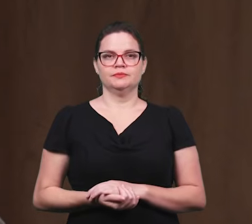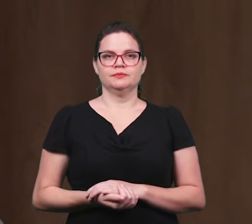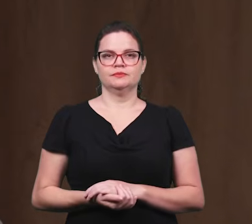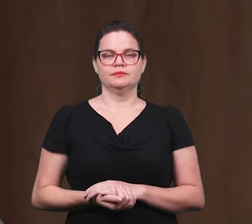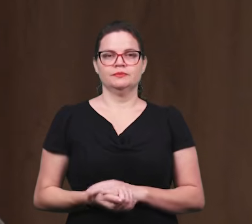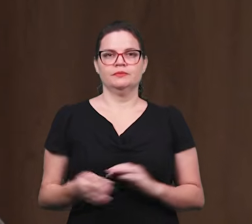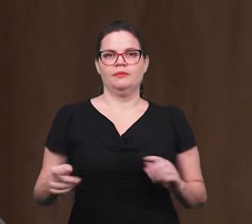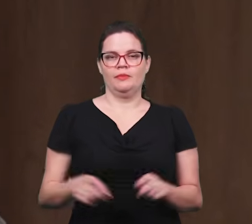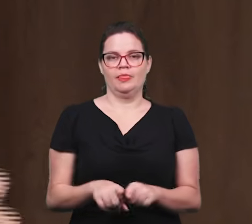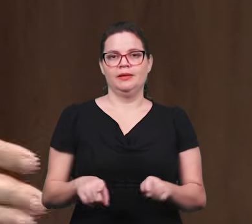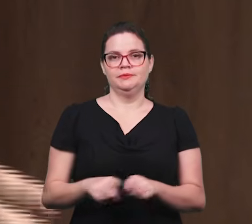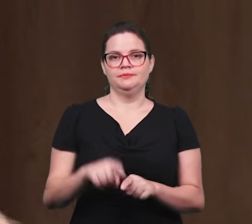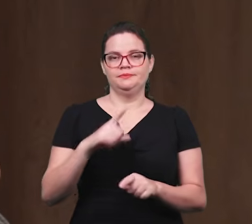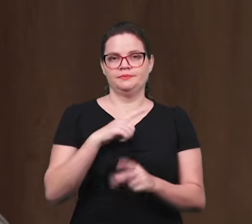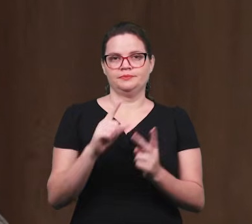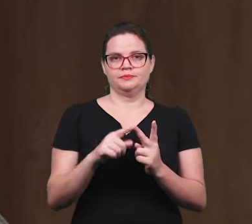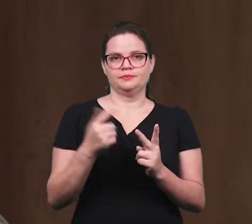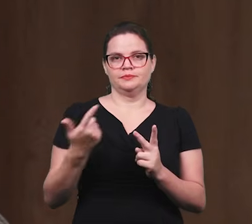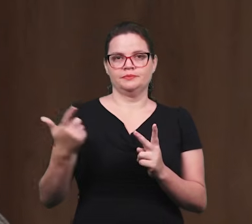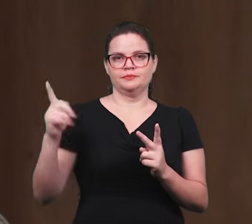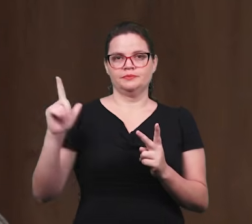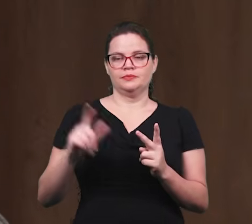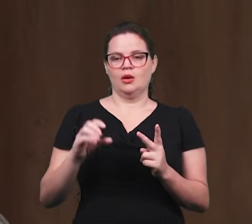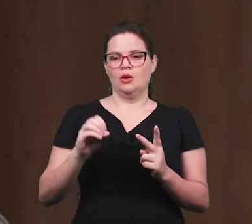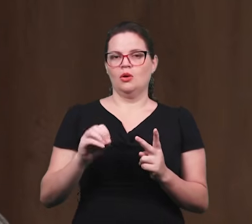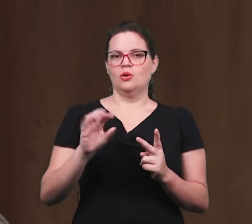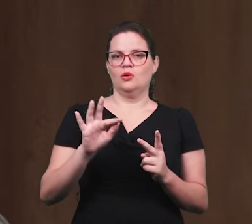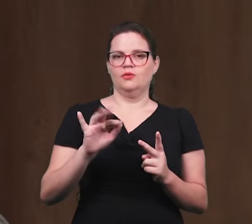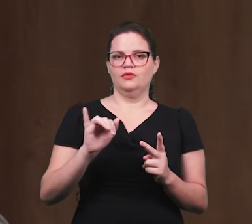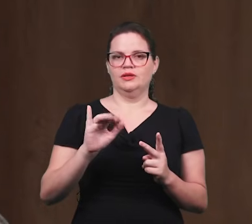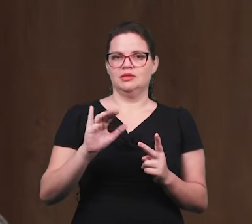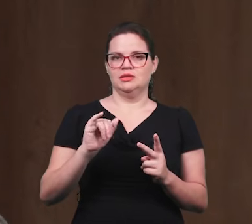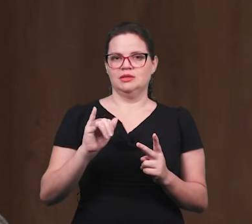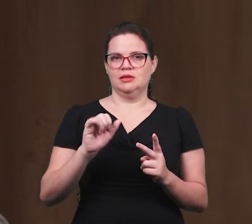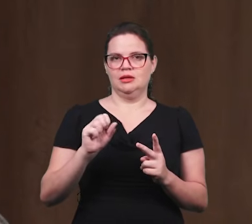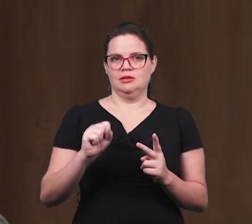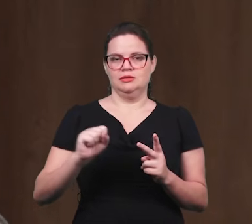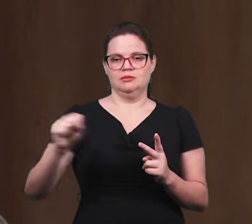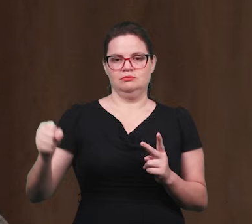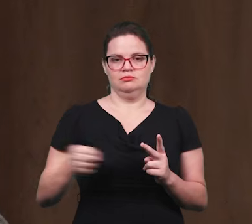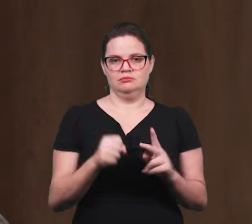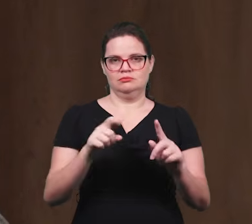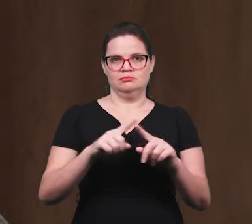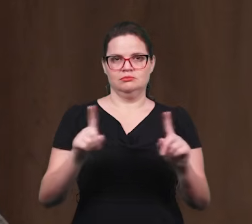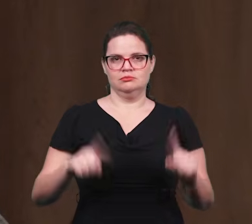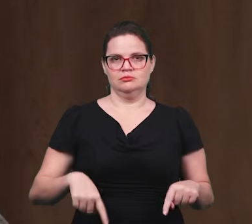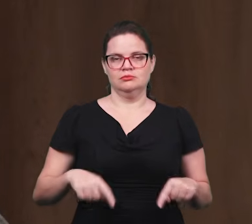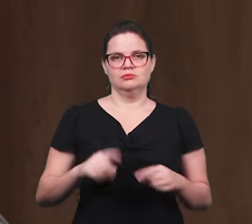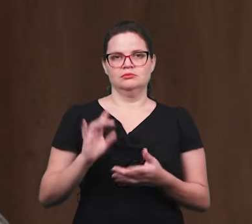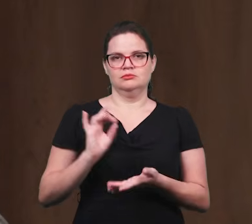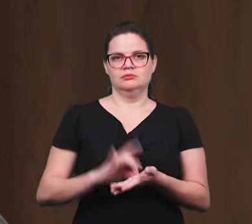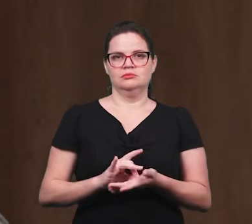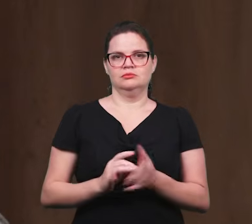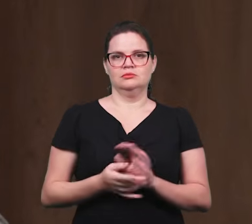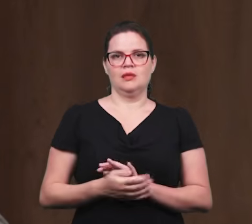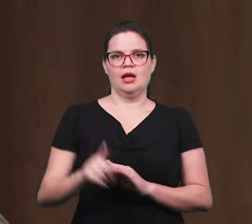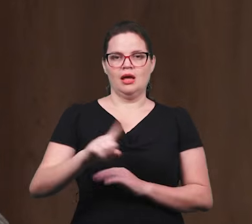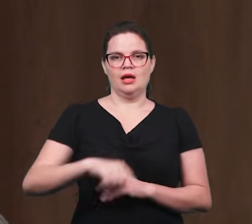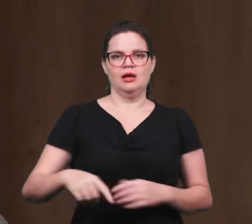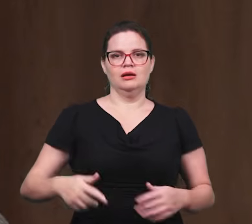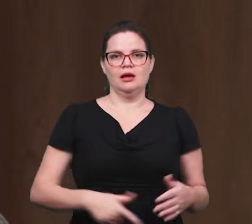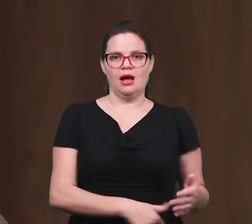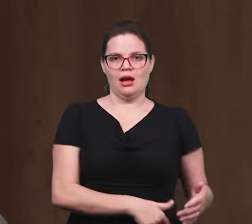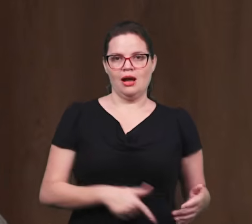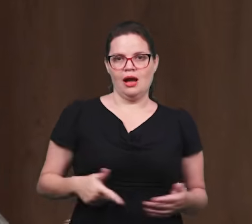E existe a carreira dos oficiais, que elas basicamente, a gente chama da carreira das armas, é